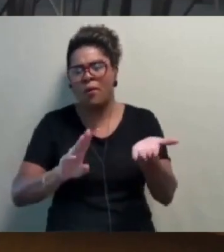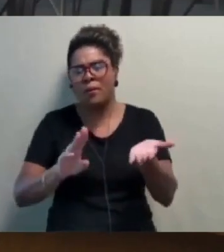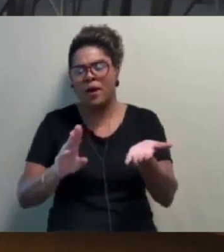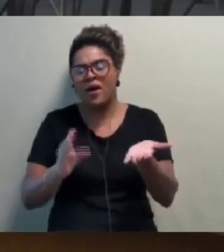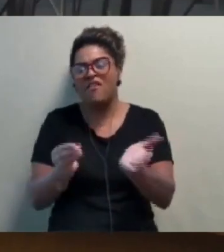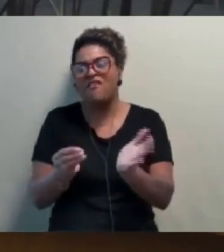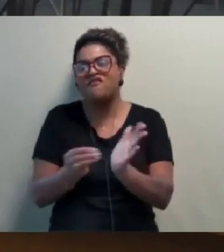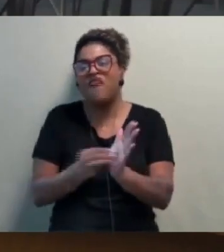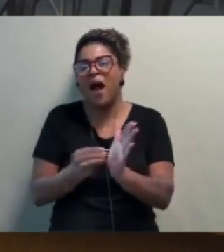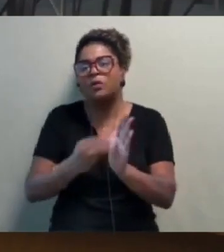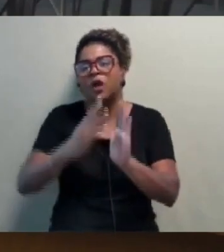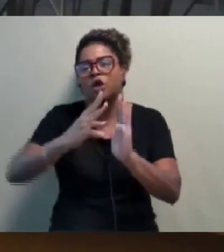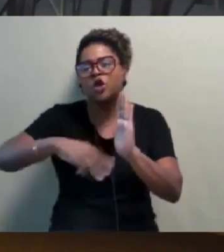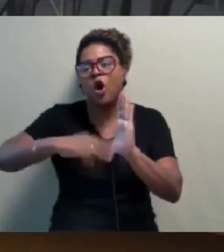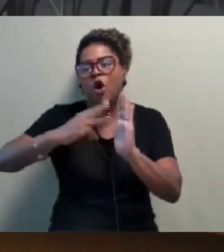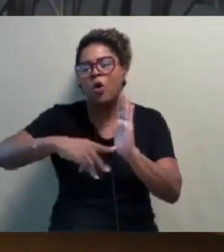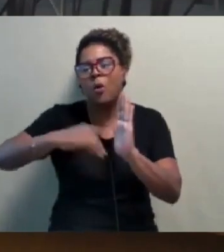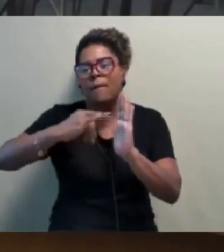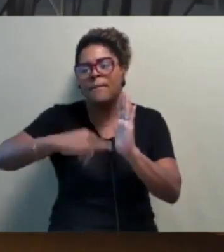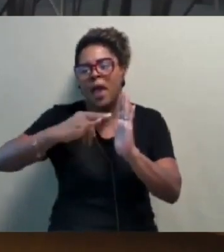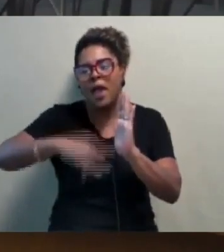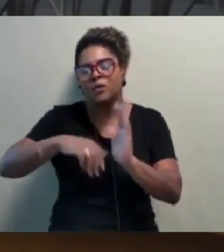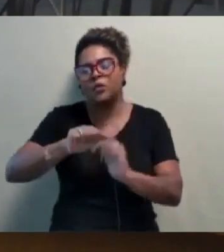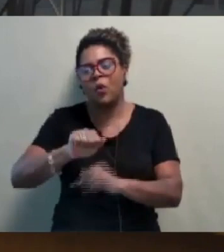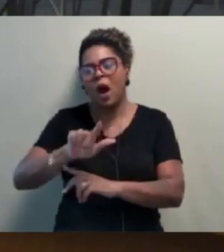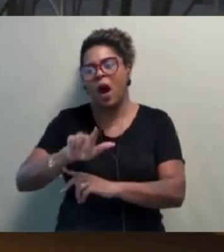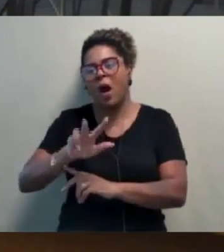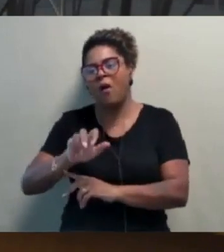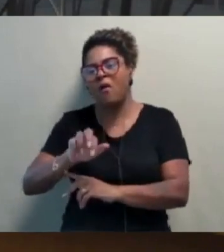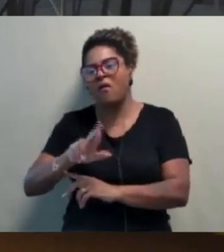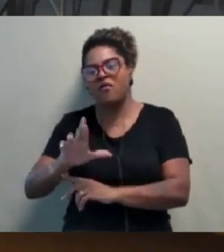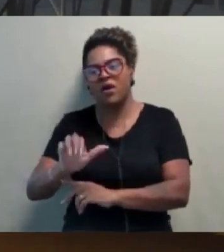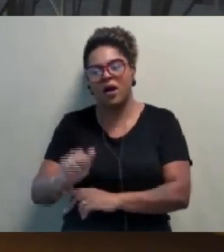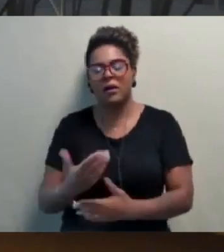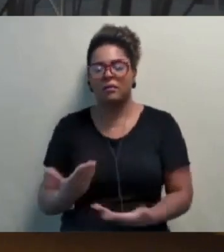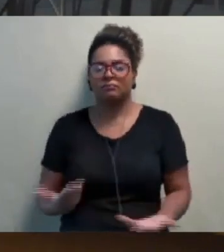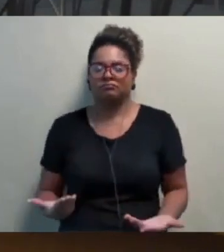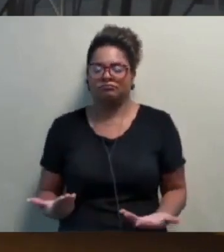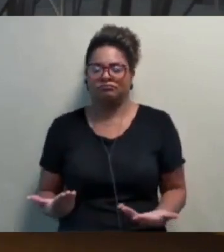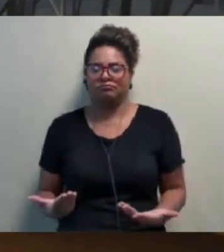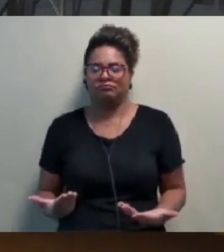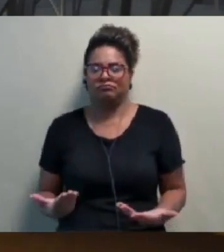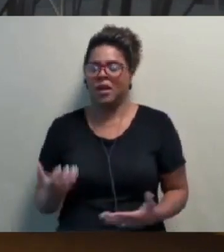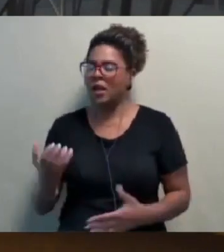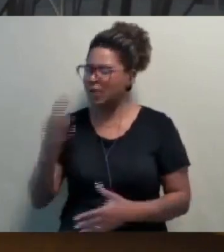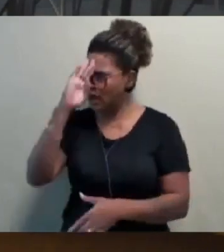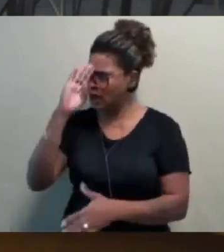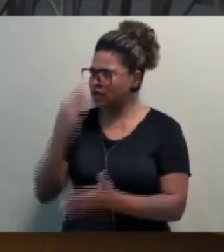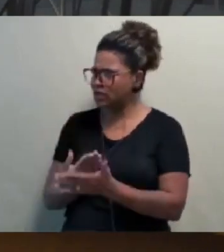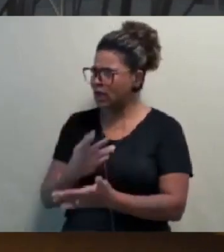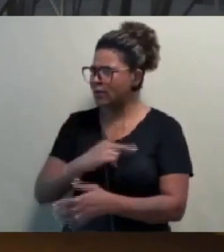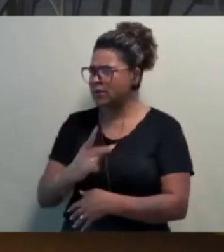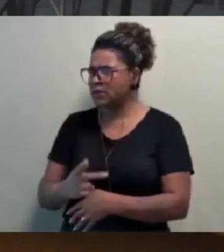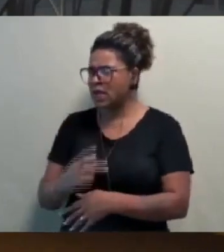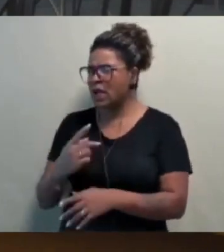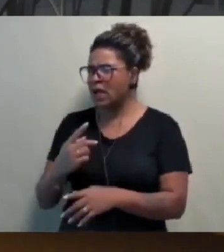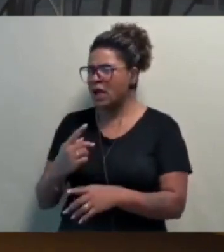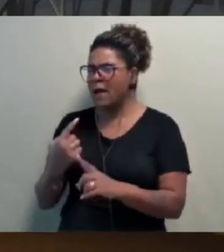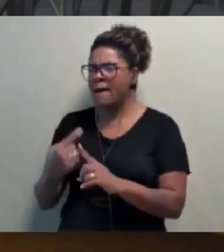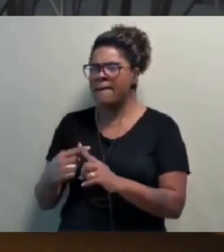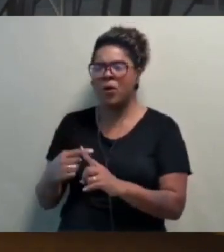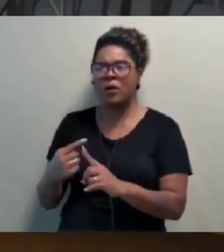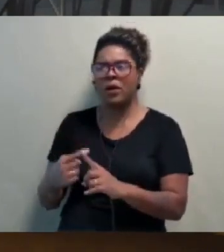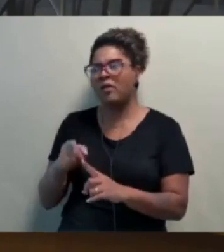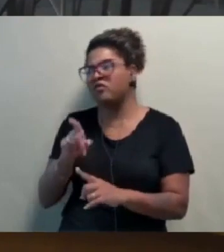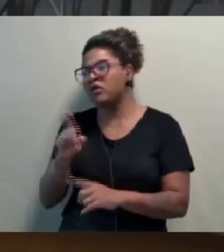quero eu acreditar, prefeito, que a assessoria do senhor não levou isso ao seu conhecimento, porque como pode, vereador Alcim,